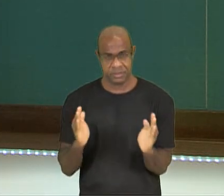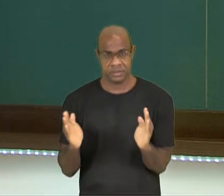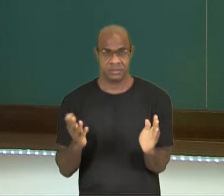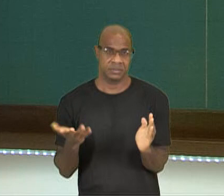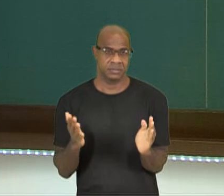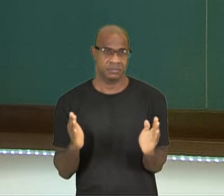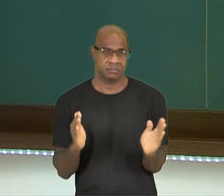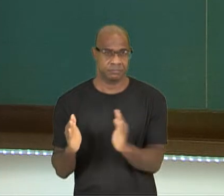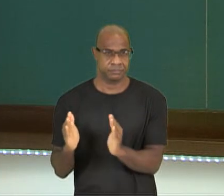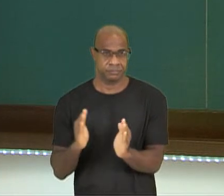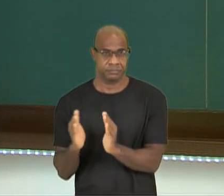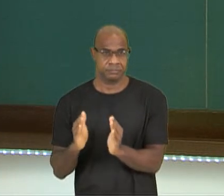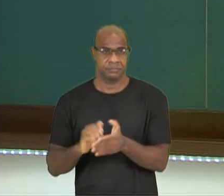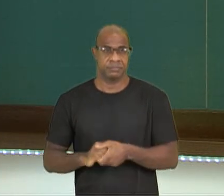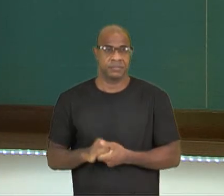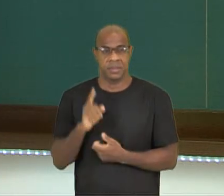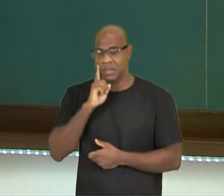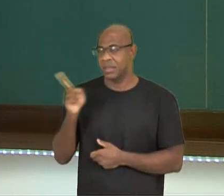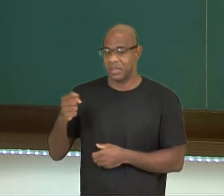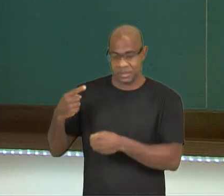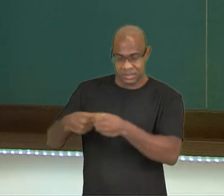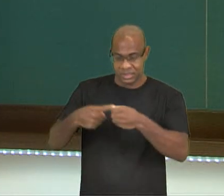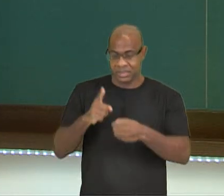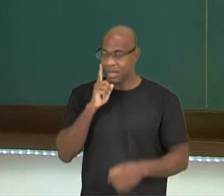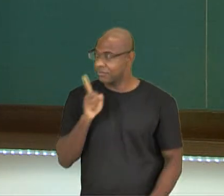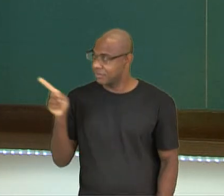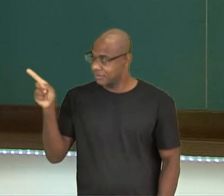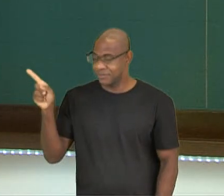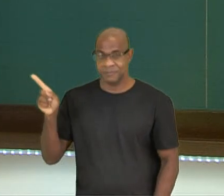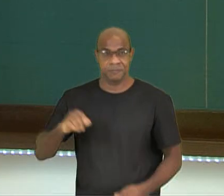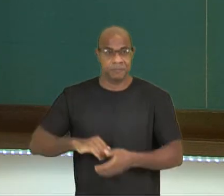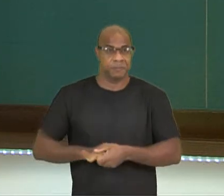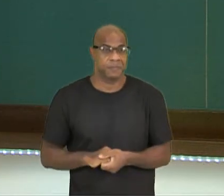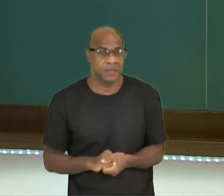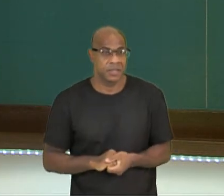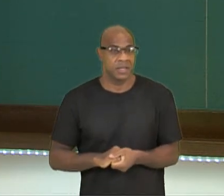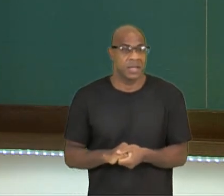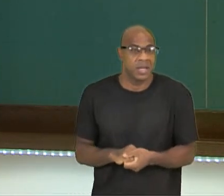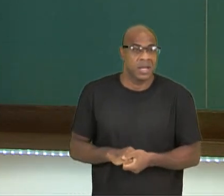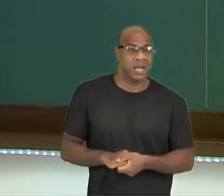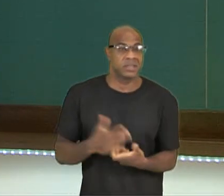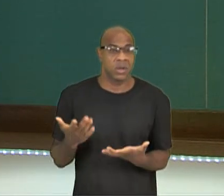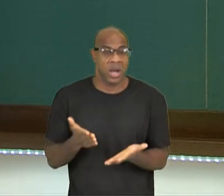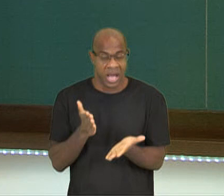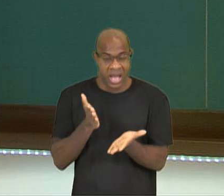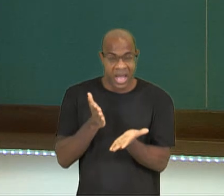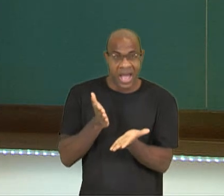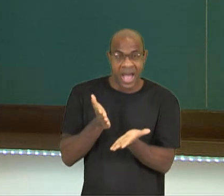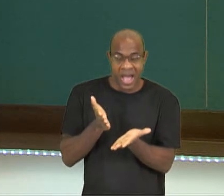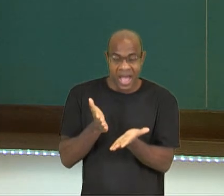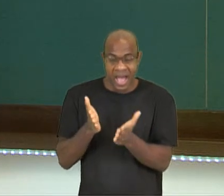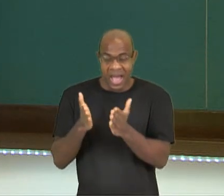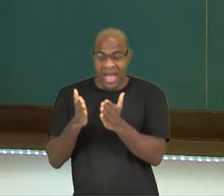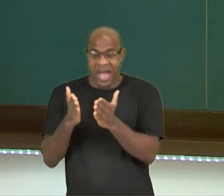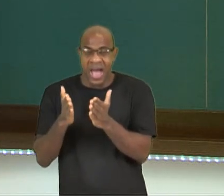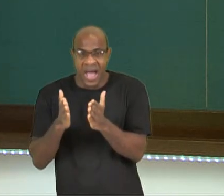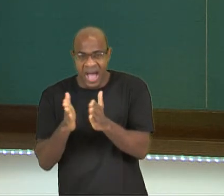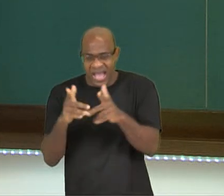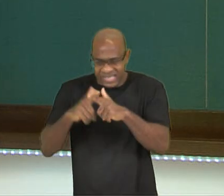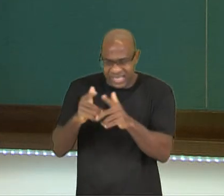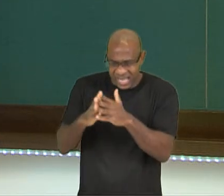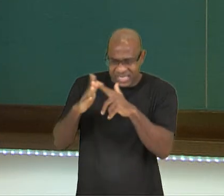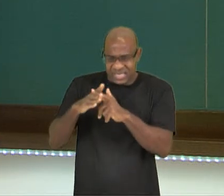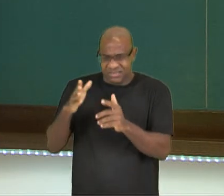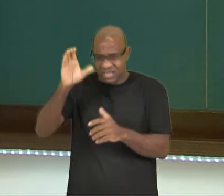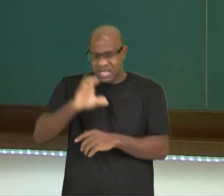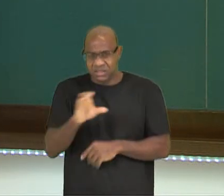1307, foi situado em Avignon. Então, o que acontece? A igreja, ela se dividia. Desde Carlos Magno,